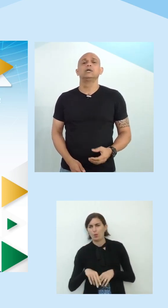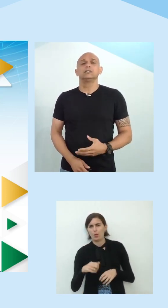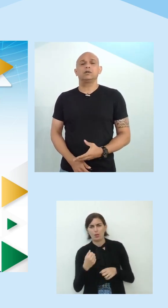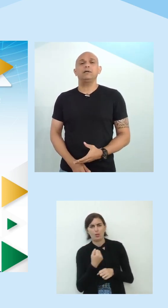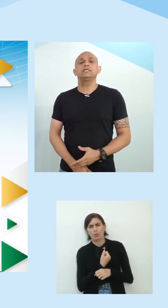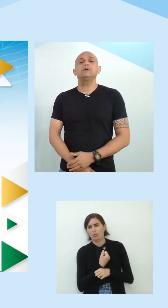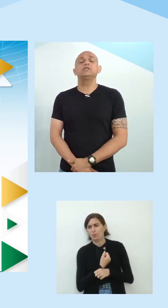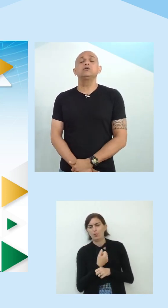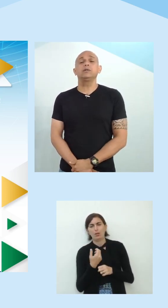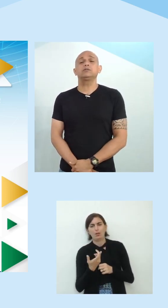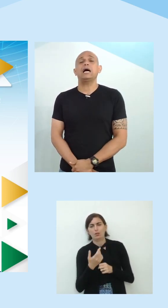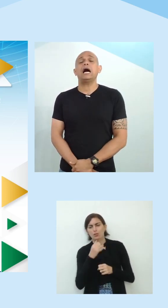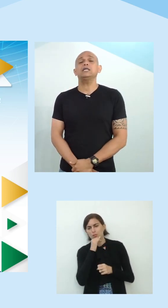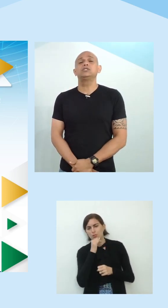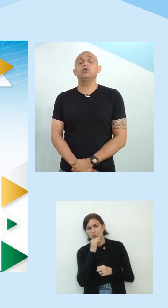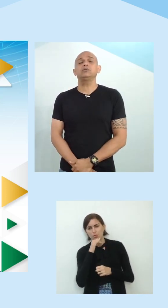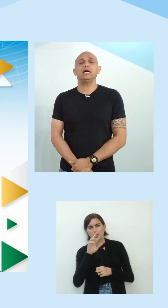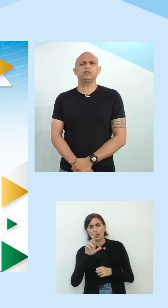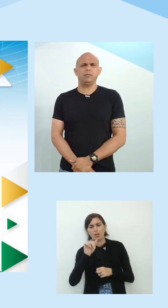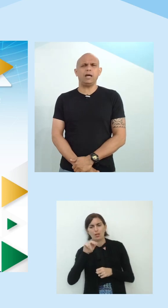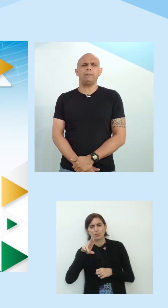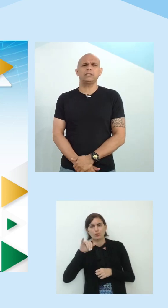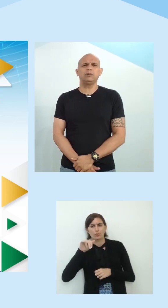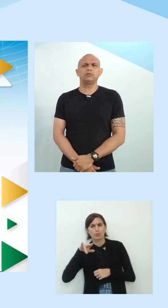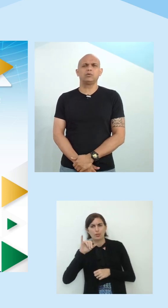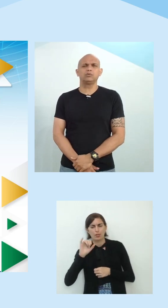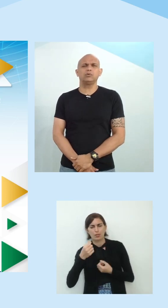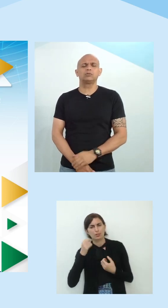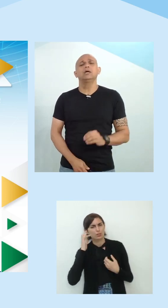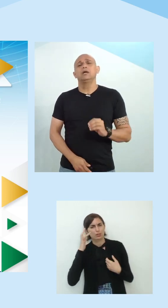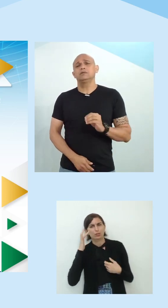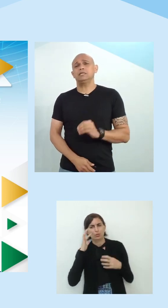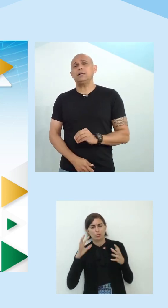puros, são exemplos de números racionais. Vamos lá para a teoria